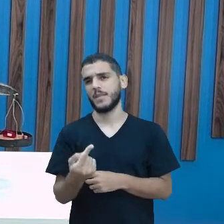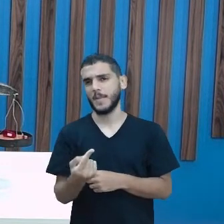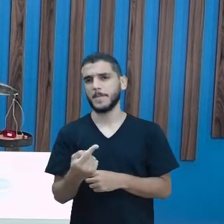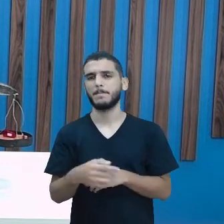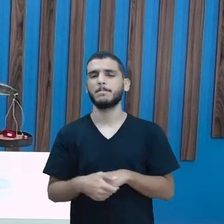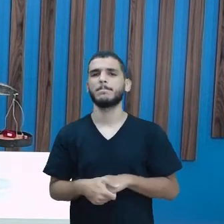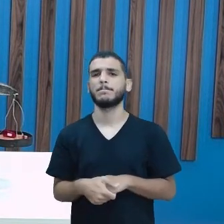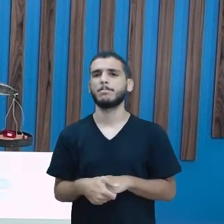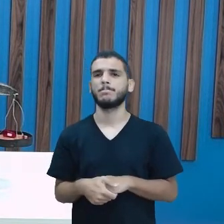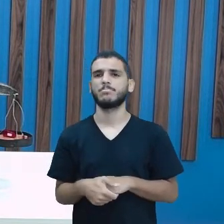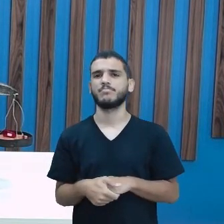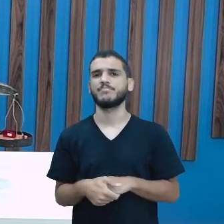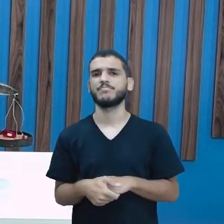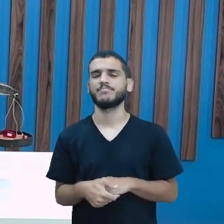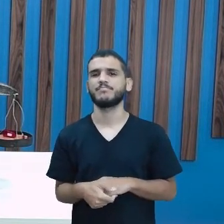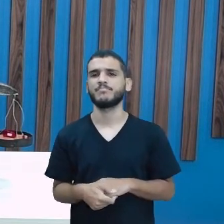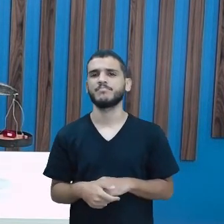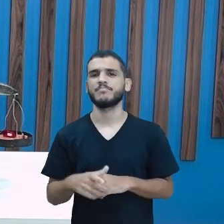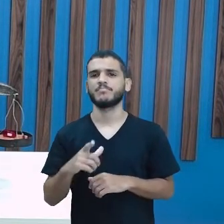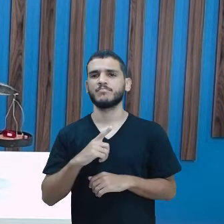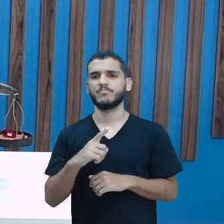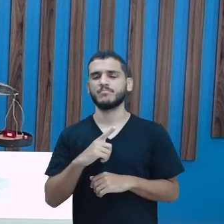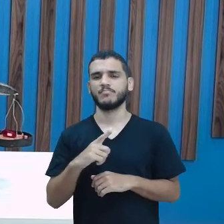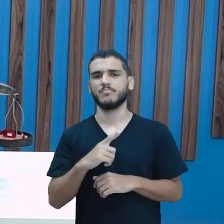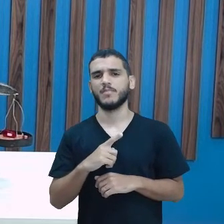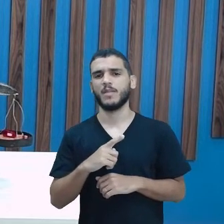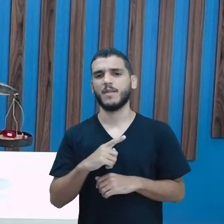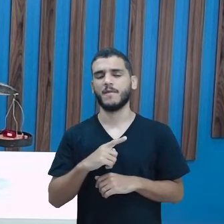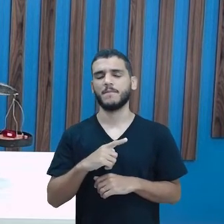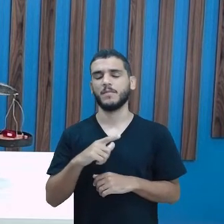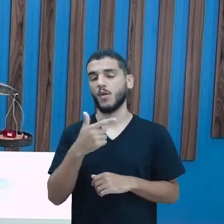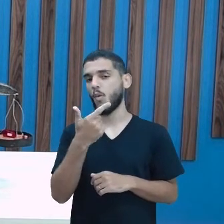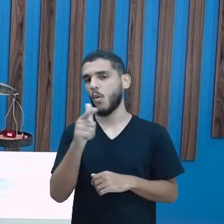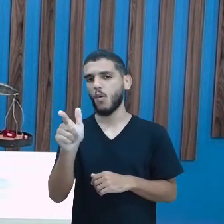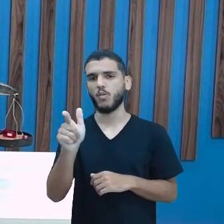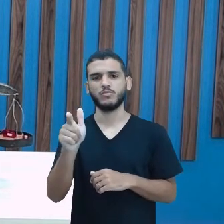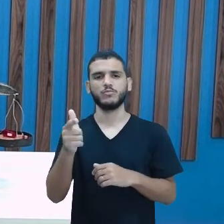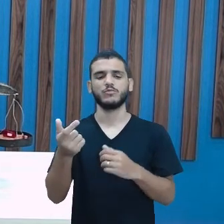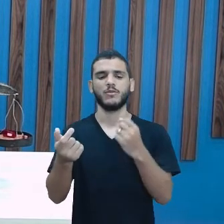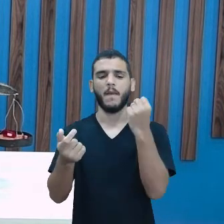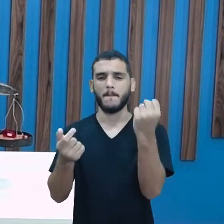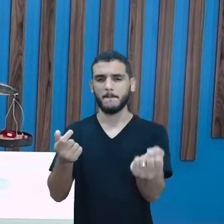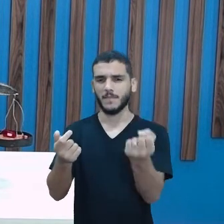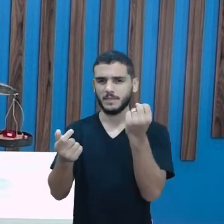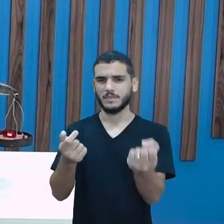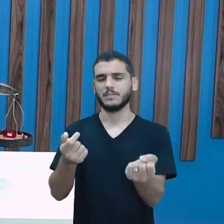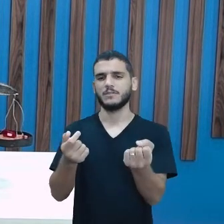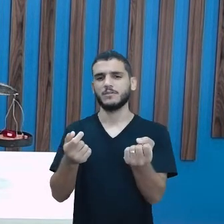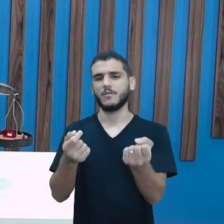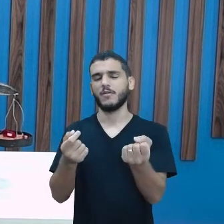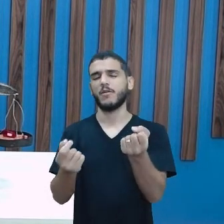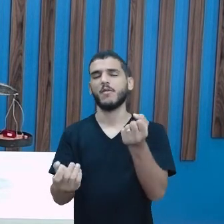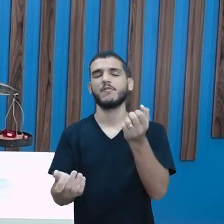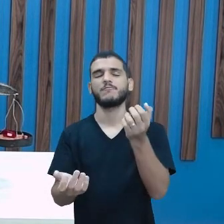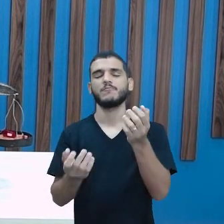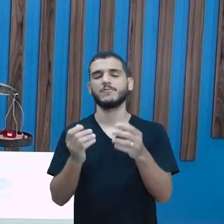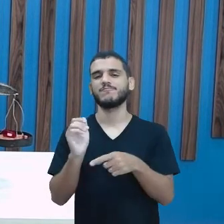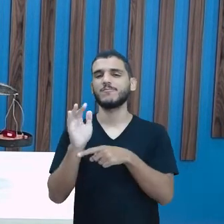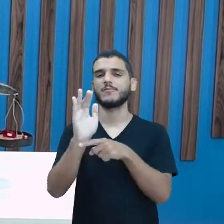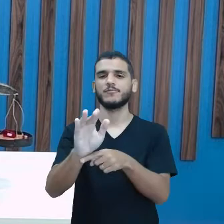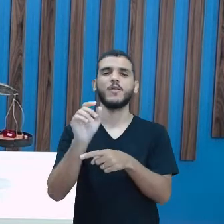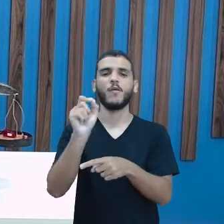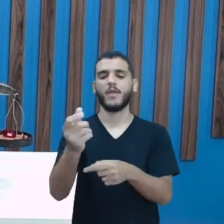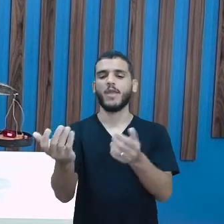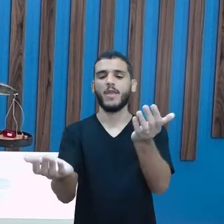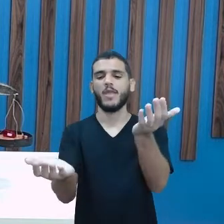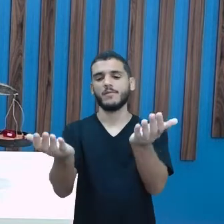quilograma. Mas eu tenho aqui, ó, alguns pezinhos que vão me ajudar a manter essa balança em